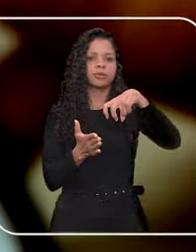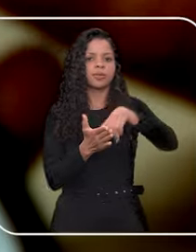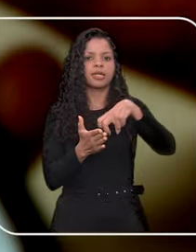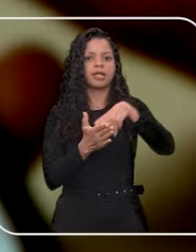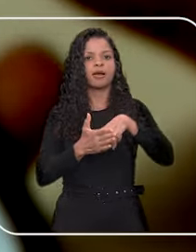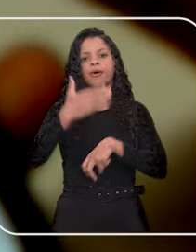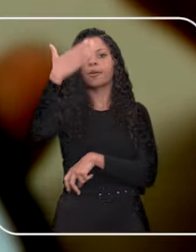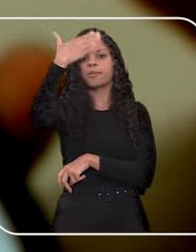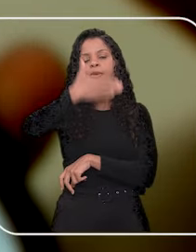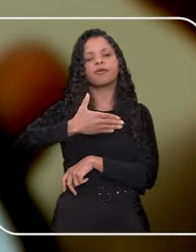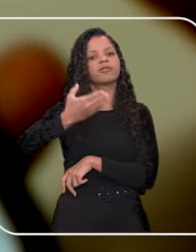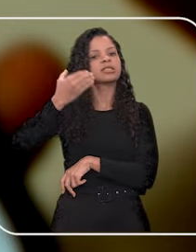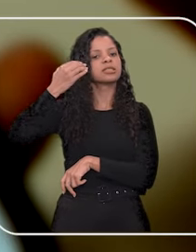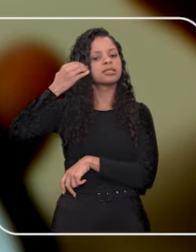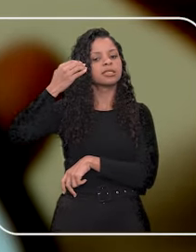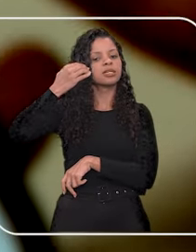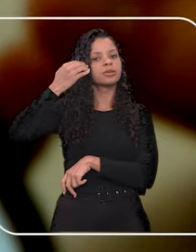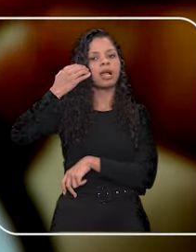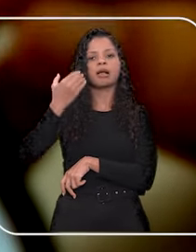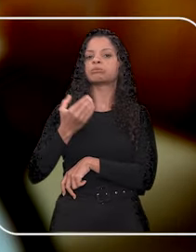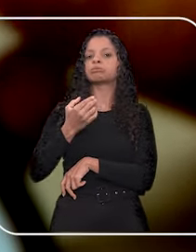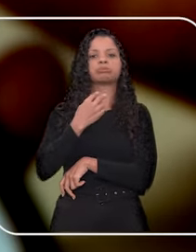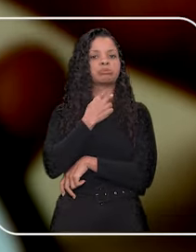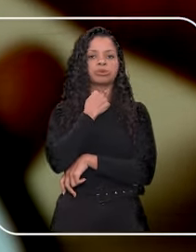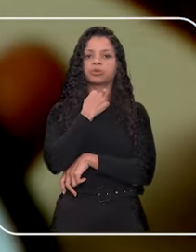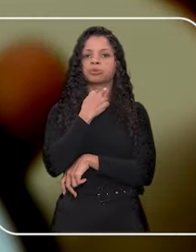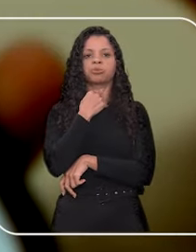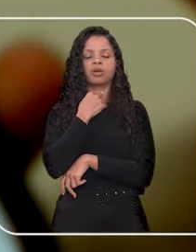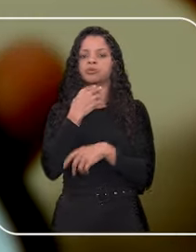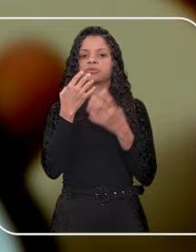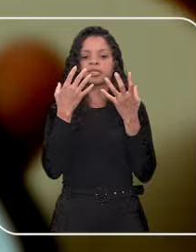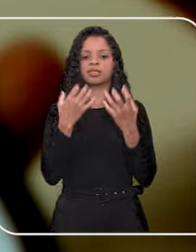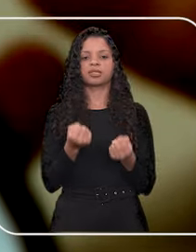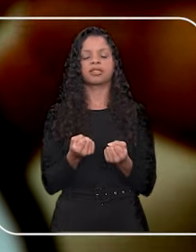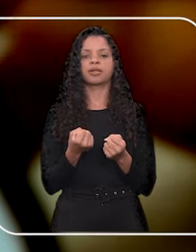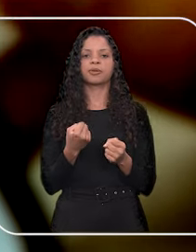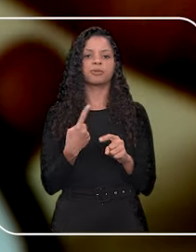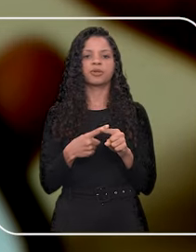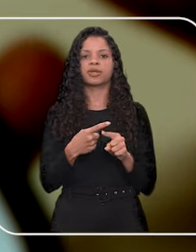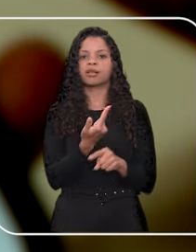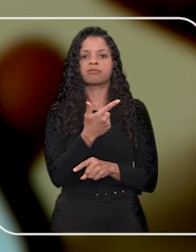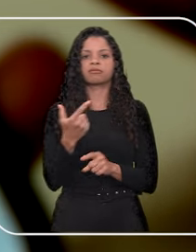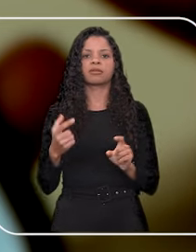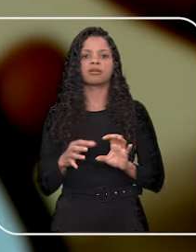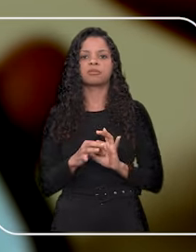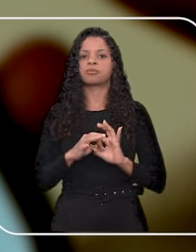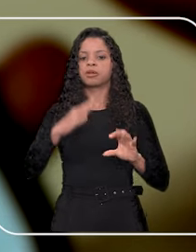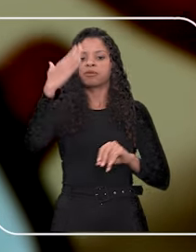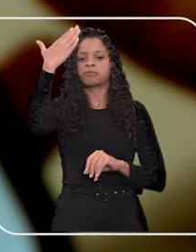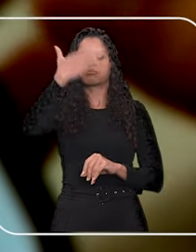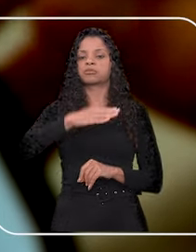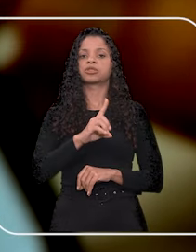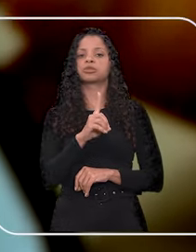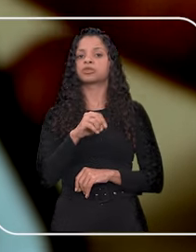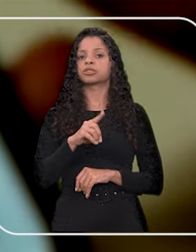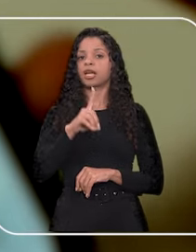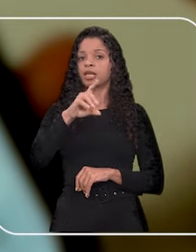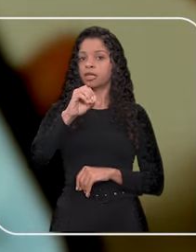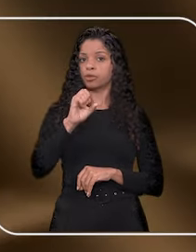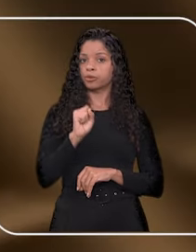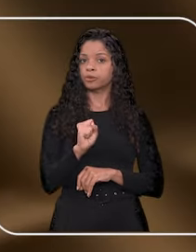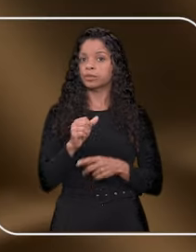as provas obtidas de celular quando não forem adotados procedimentos para assegurar a idoneidade e a integridade dos dados